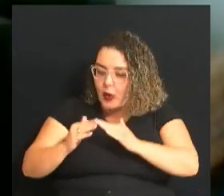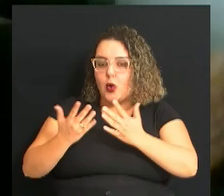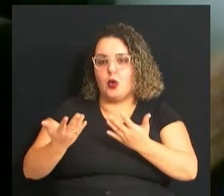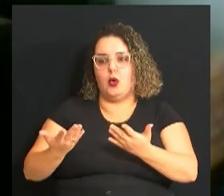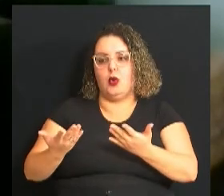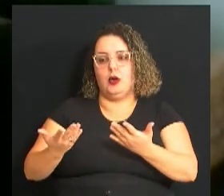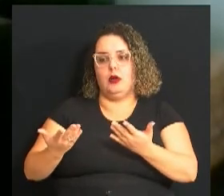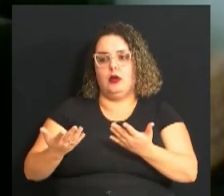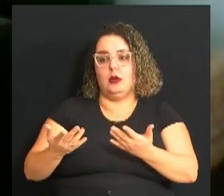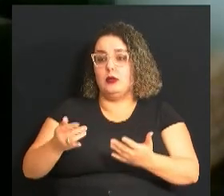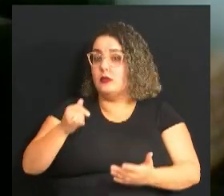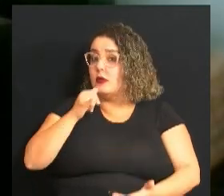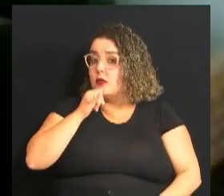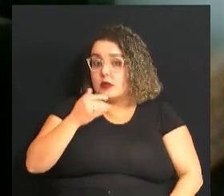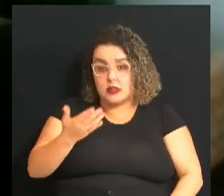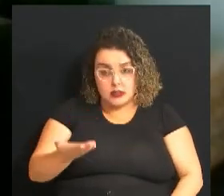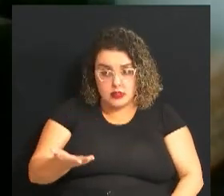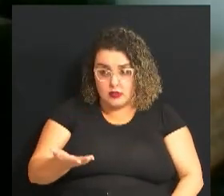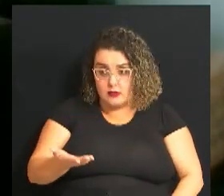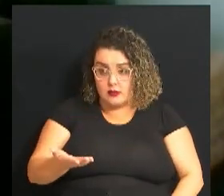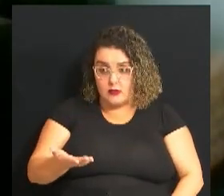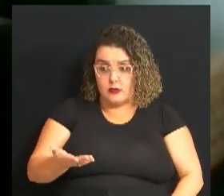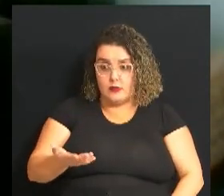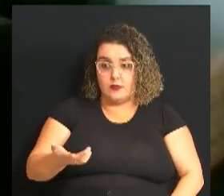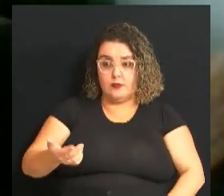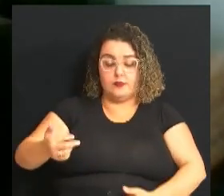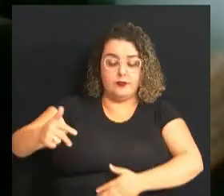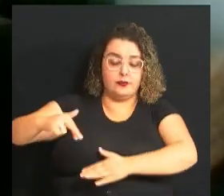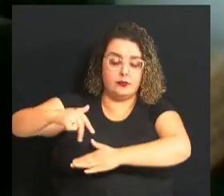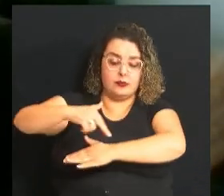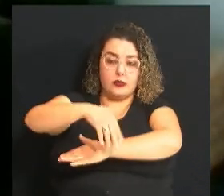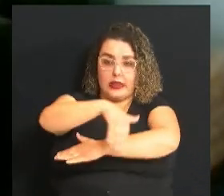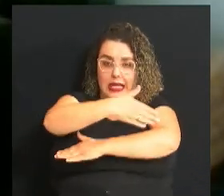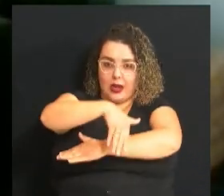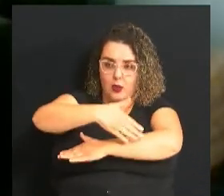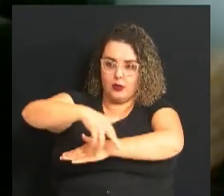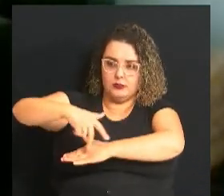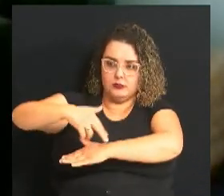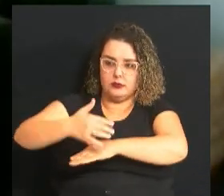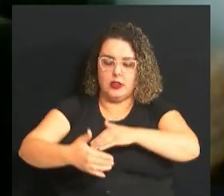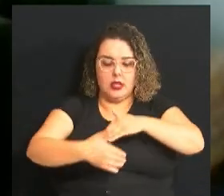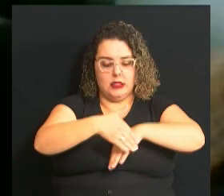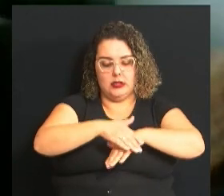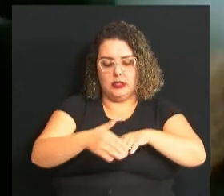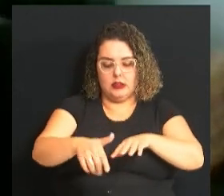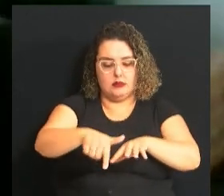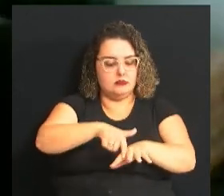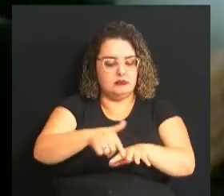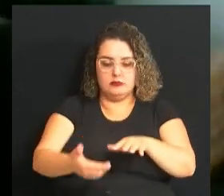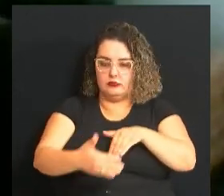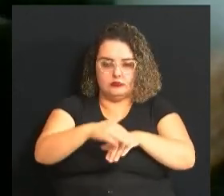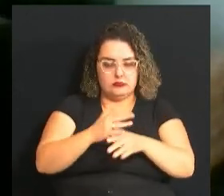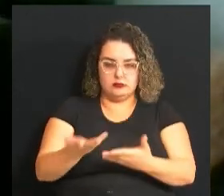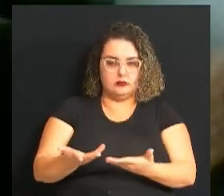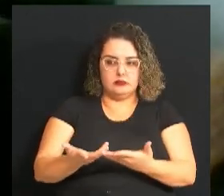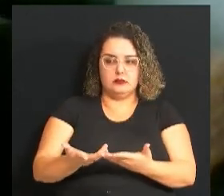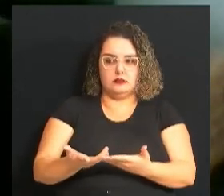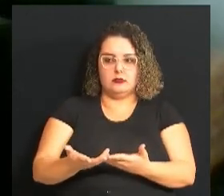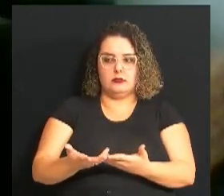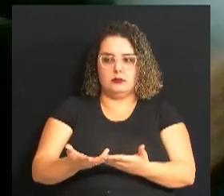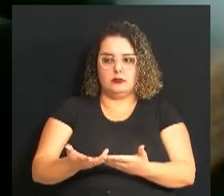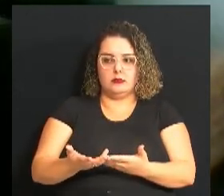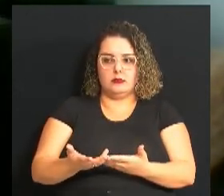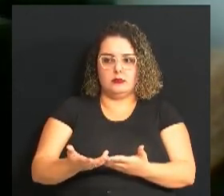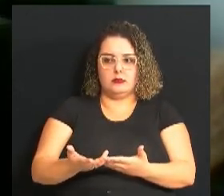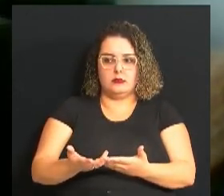até vou dar um exemplo. A gente anda na rua, tênis, sapato, calçados, etc. Você não